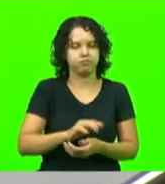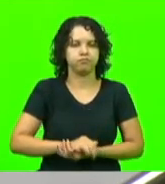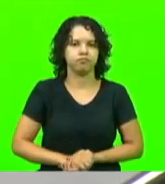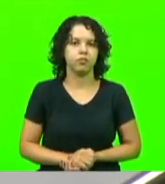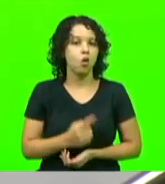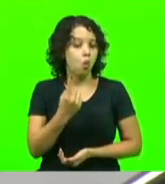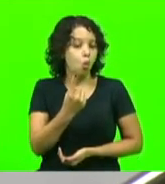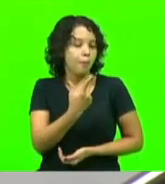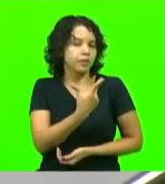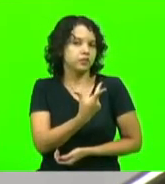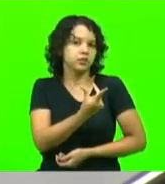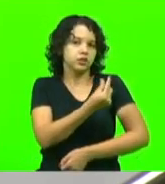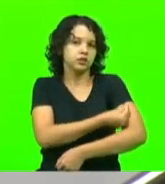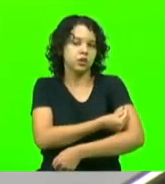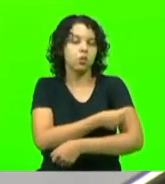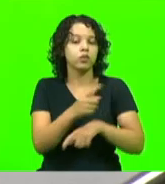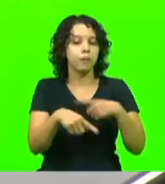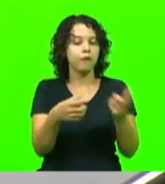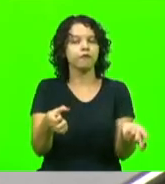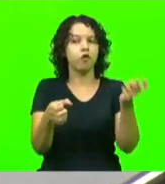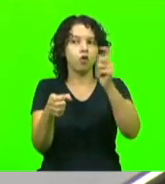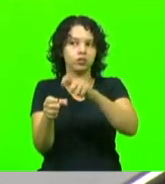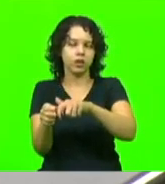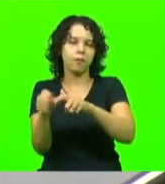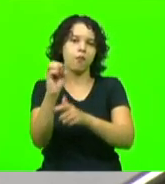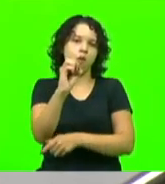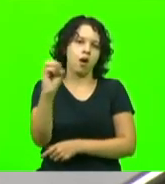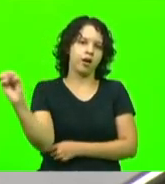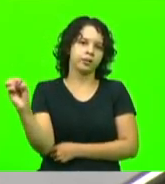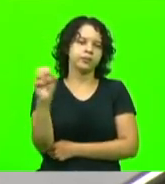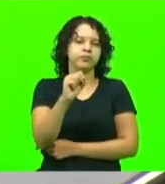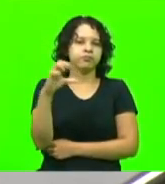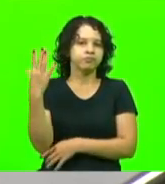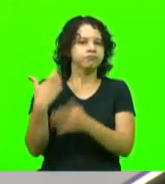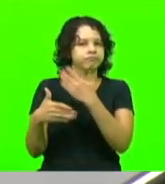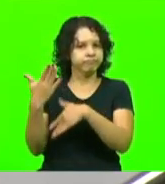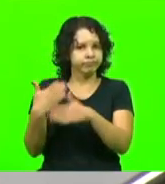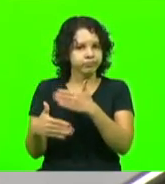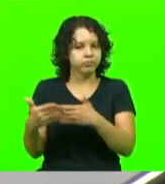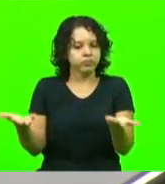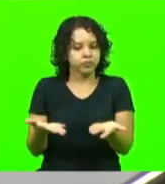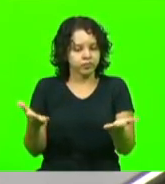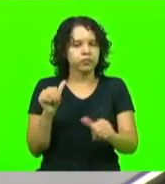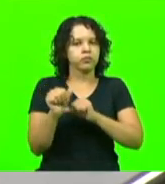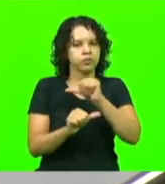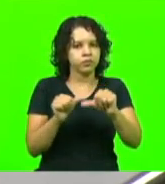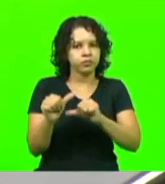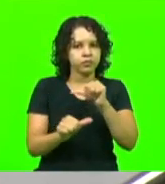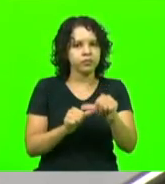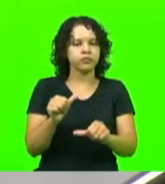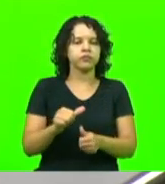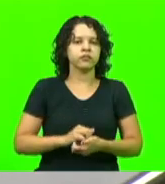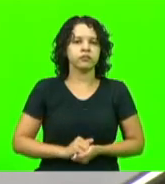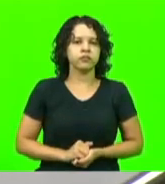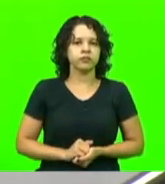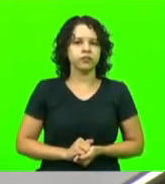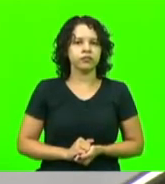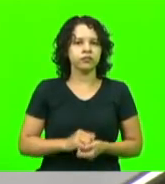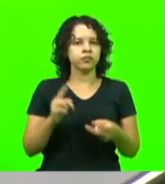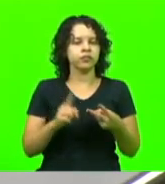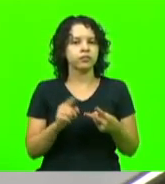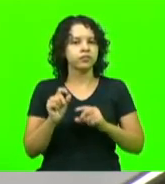uma aplicação e voltar para o oeste de Santa Catarina, que é o que vinha acontecendo. É um primeiro grande ganho. O segundo é reduzir